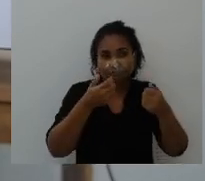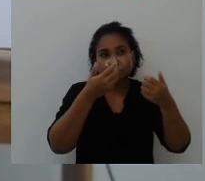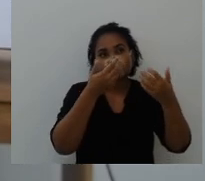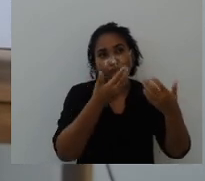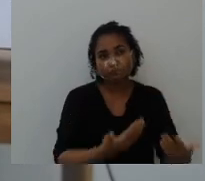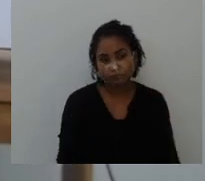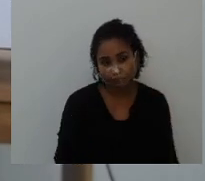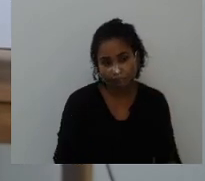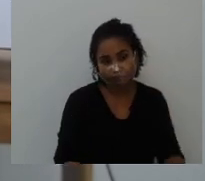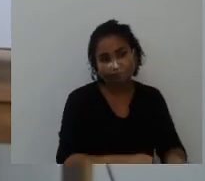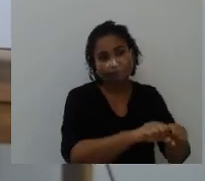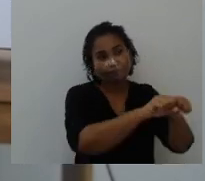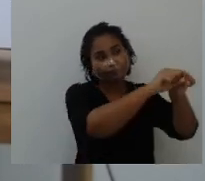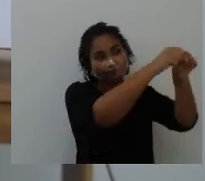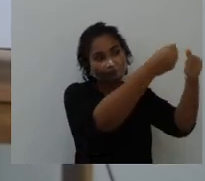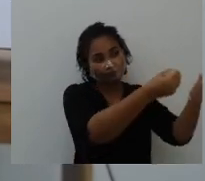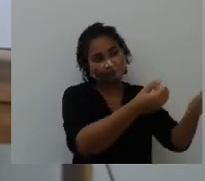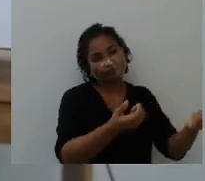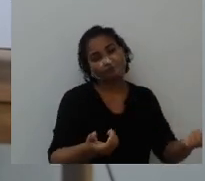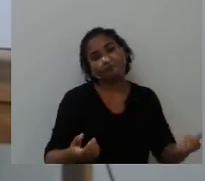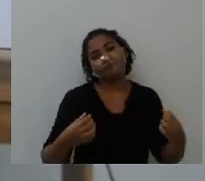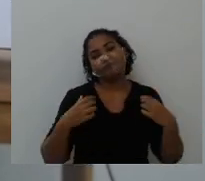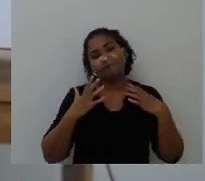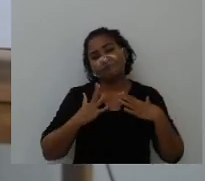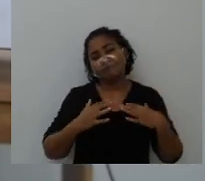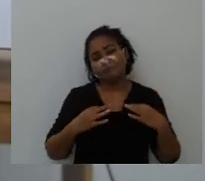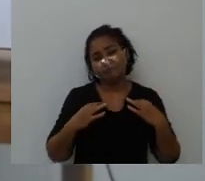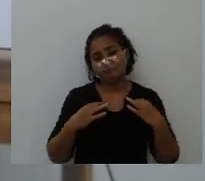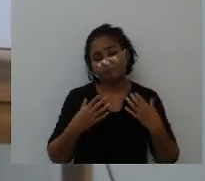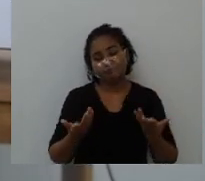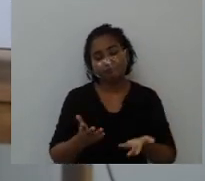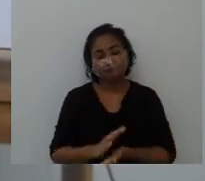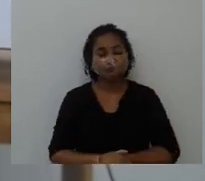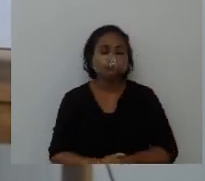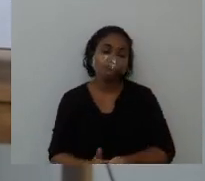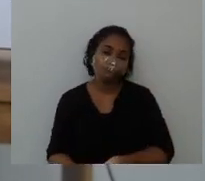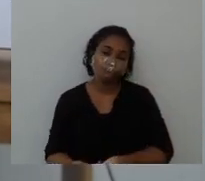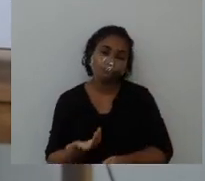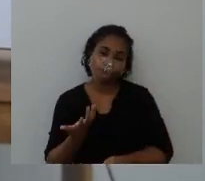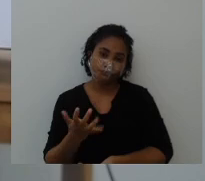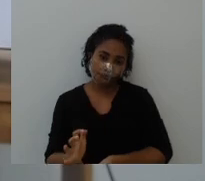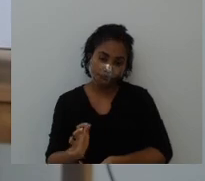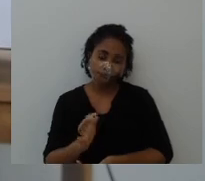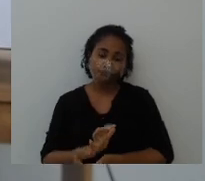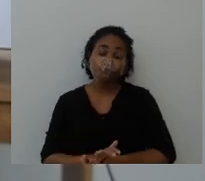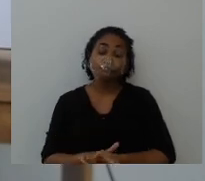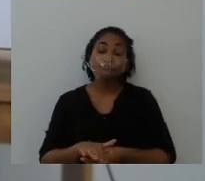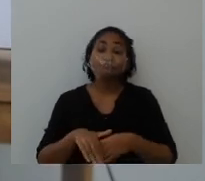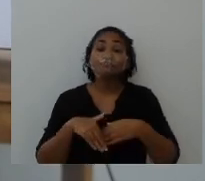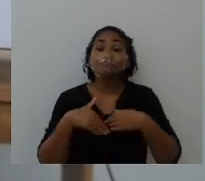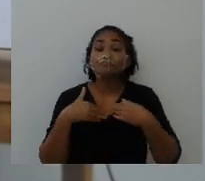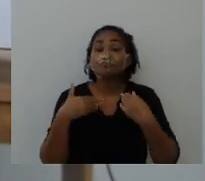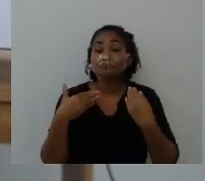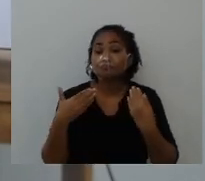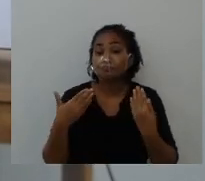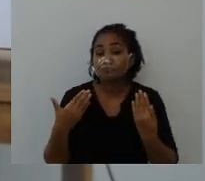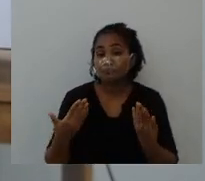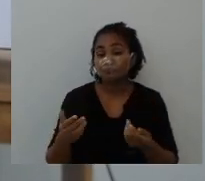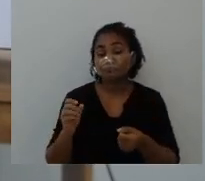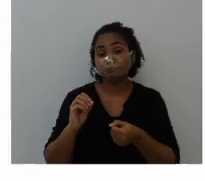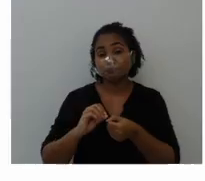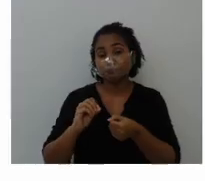barbante arrebenta. Você não vai querer que ficasse um varal, né? Muito bem. Então, o que é que você